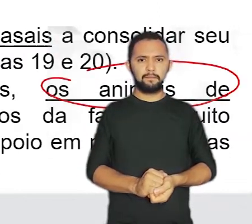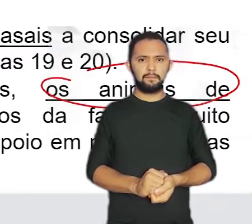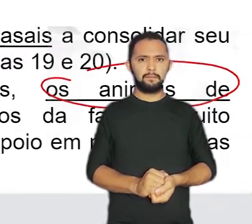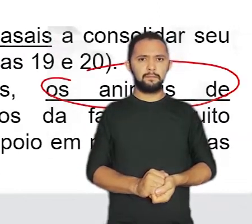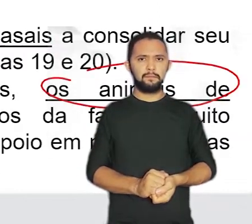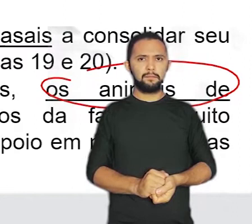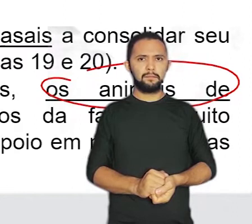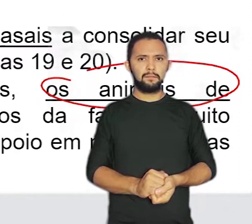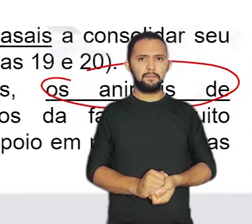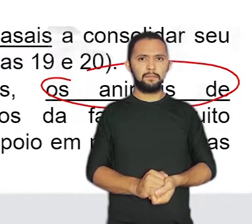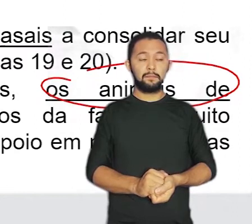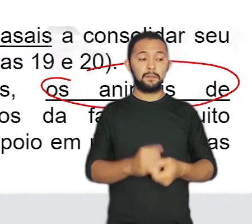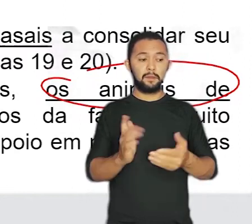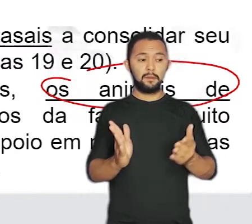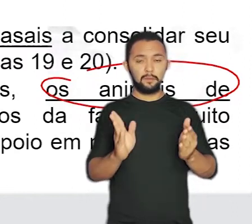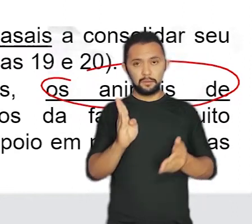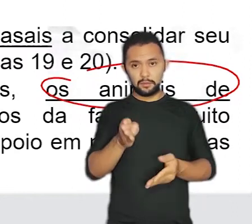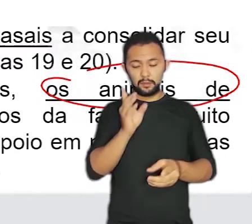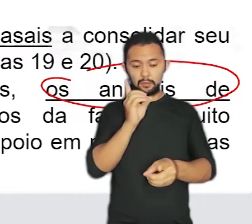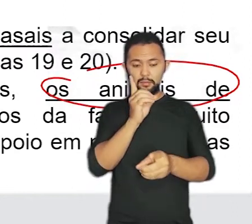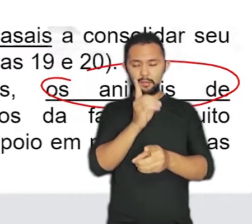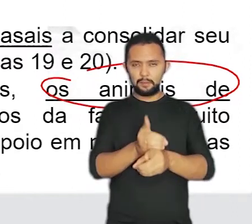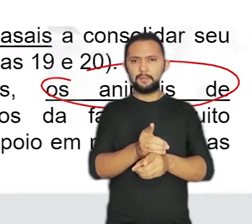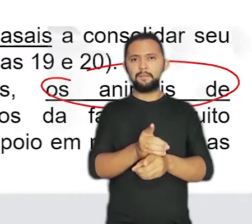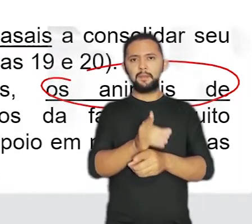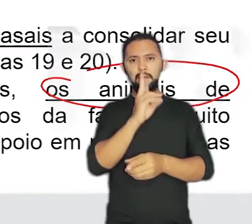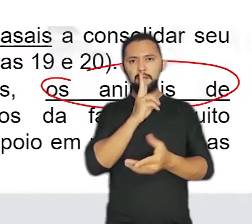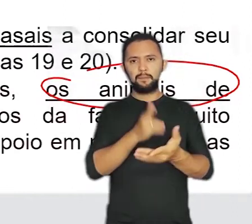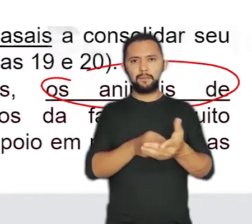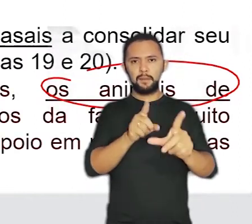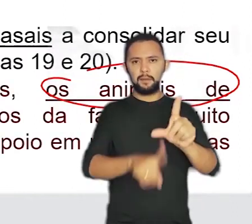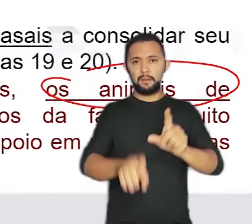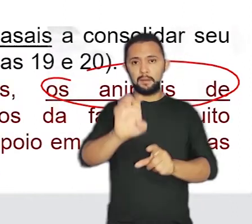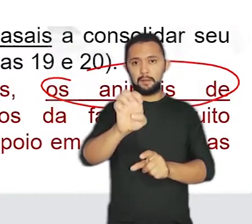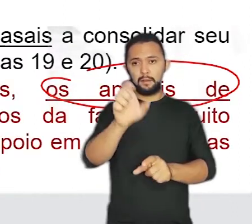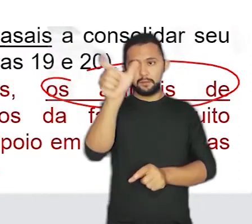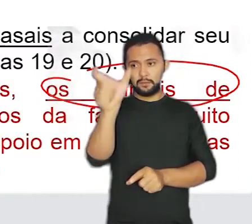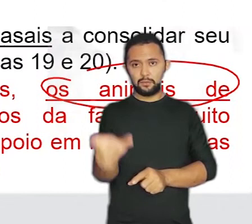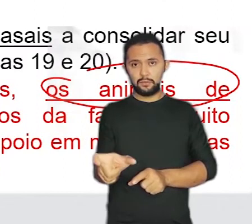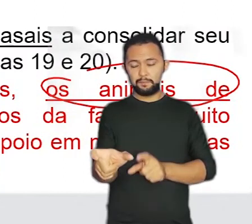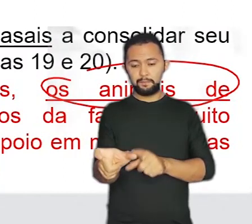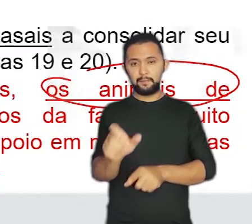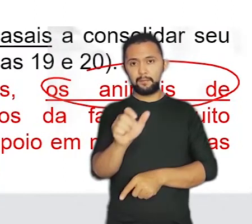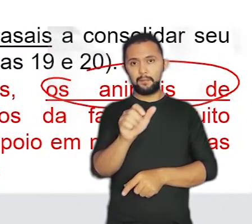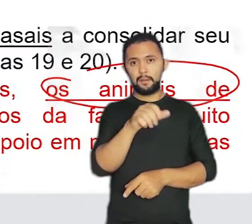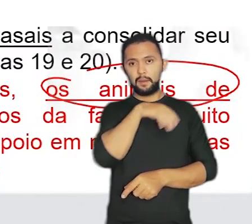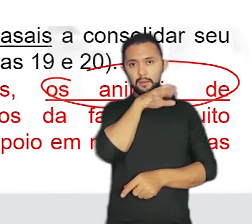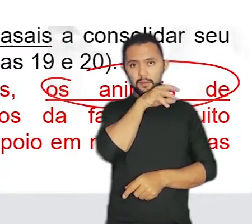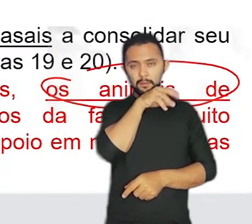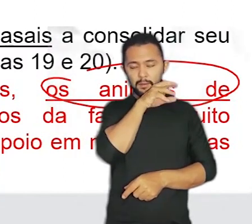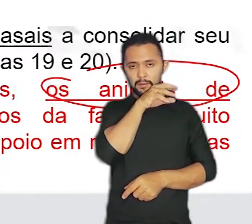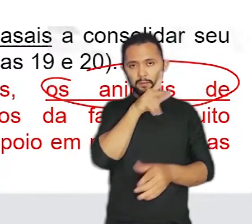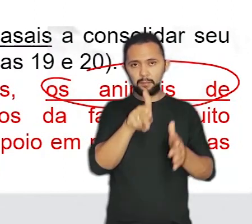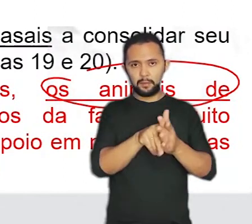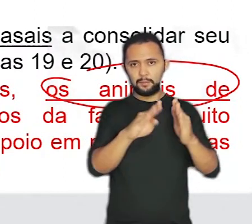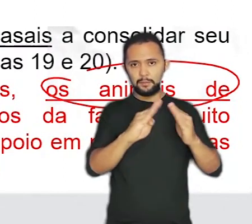de estimação. Então, a gente já encontrou aí nossa alternativa correta. Letra E, o sujeito aí, os animais de estimação, está